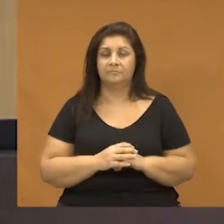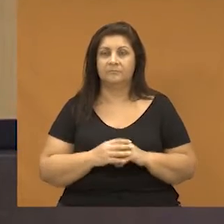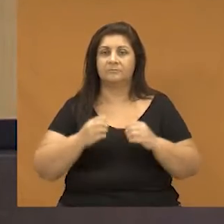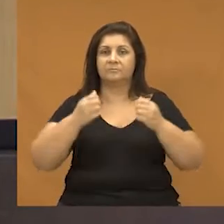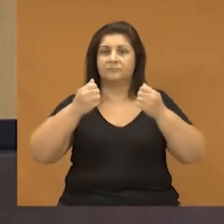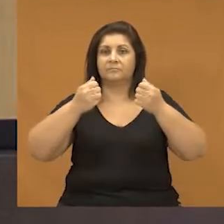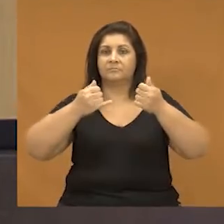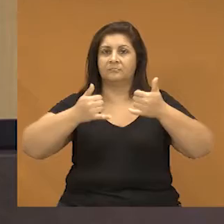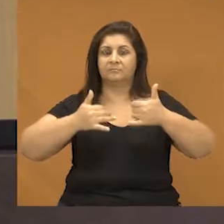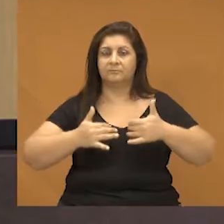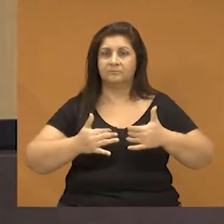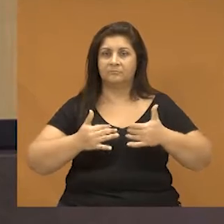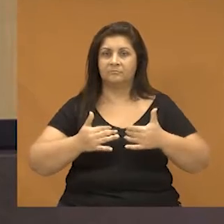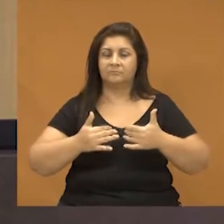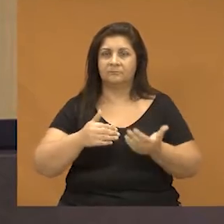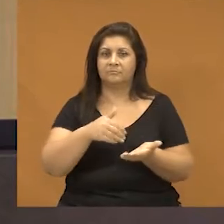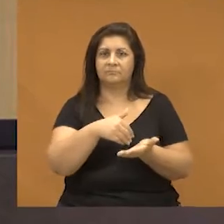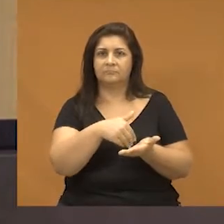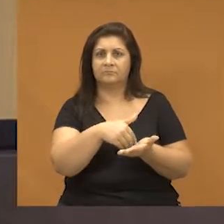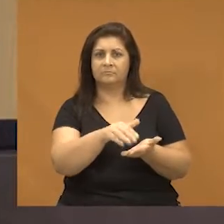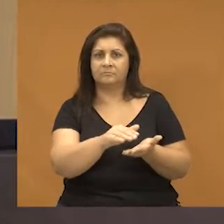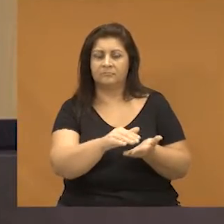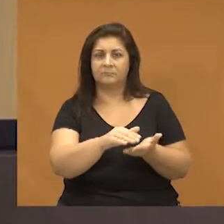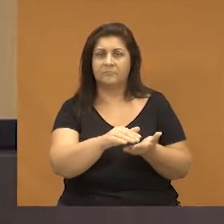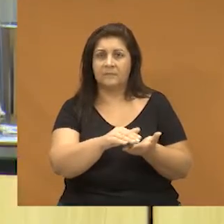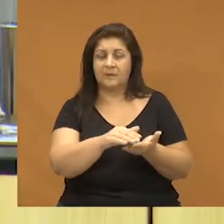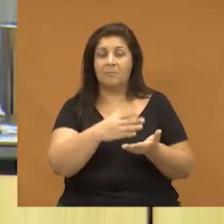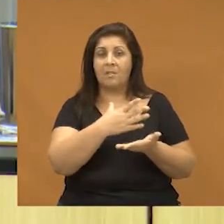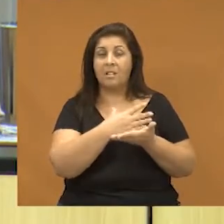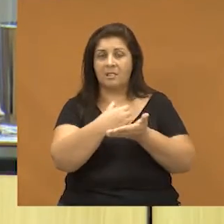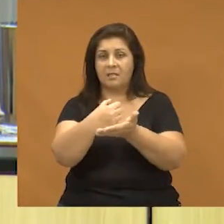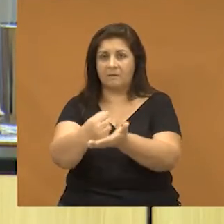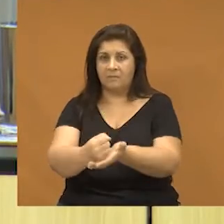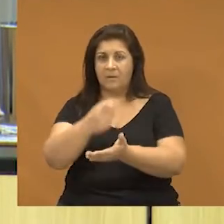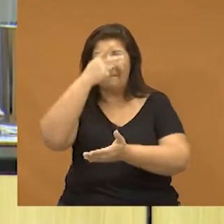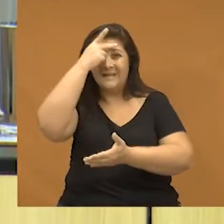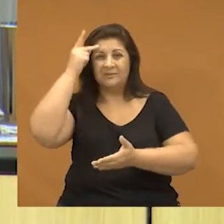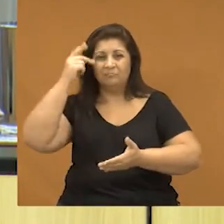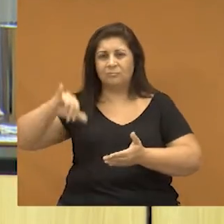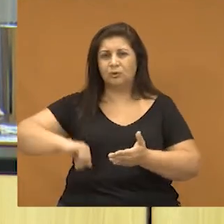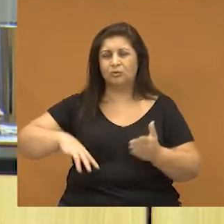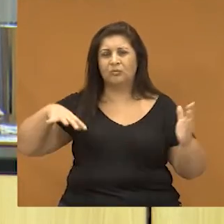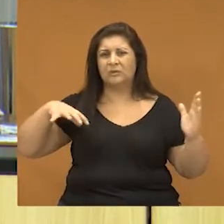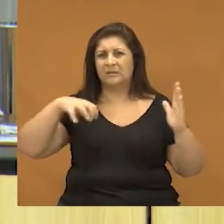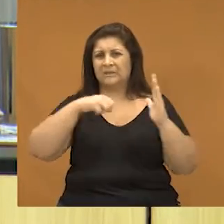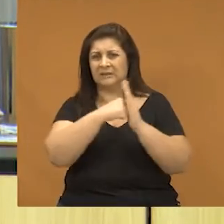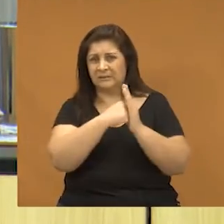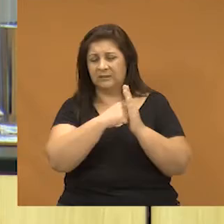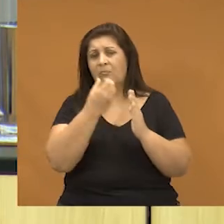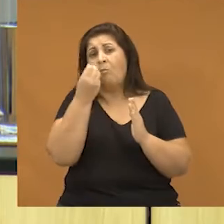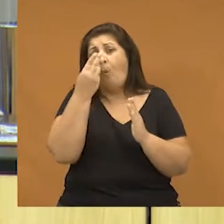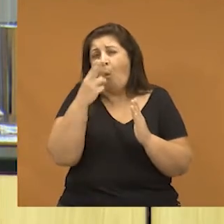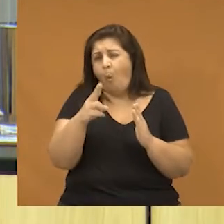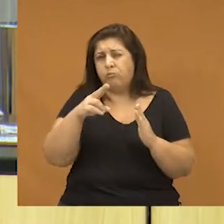Dispõe sobre o encaminhamento facultativo de acidentados ou pessoas atendidas pelo Serviço